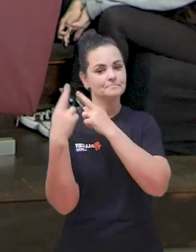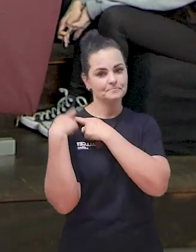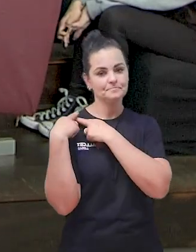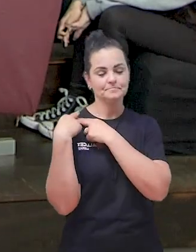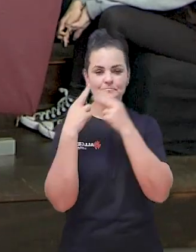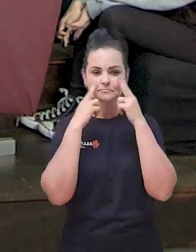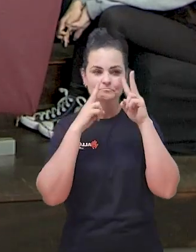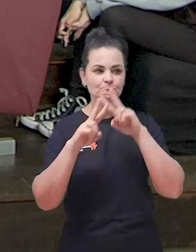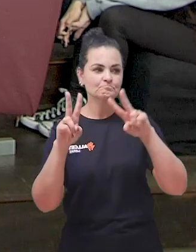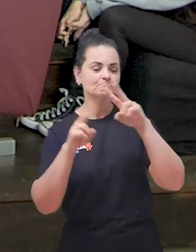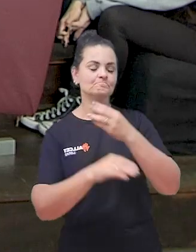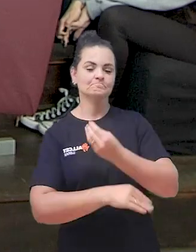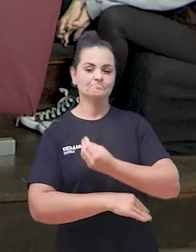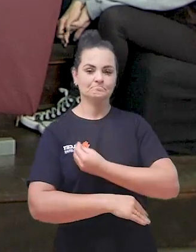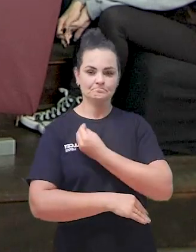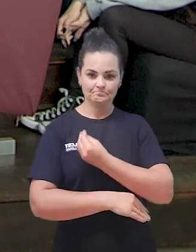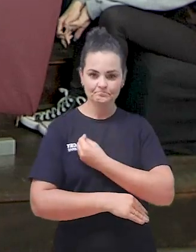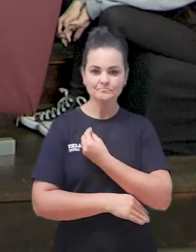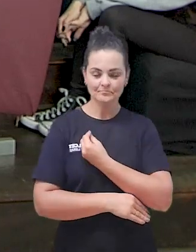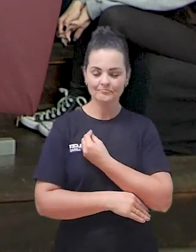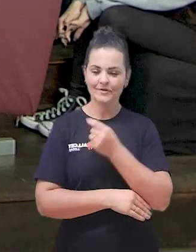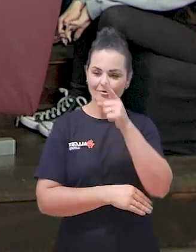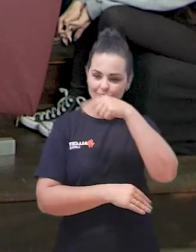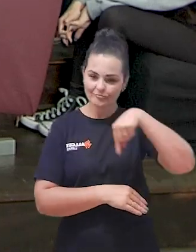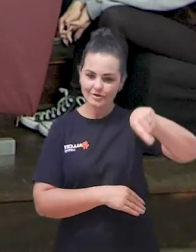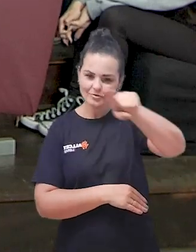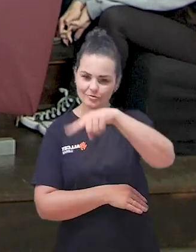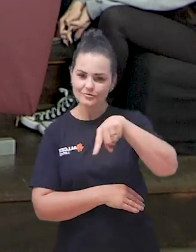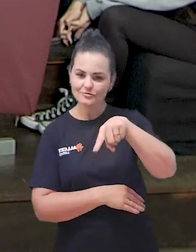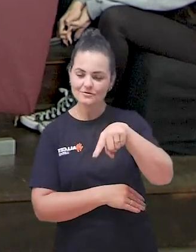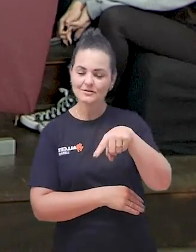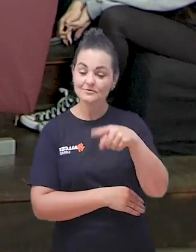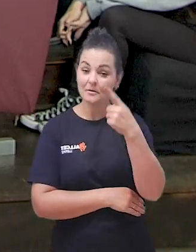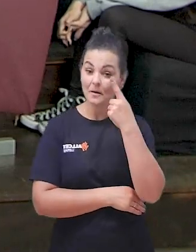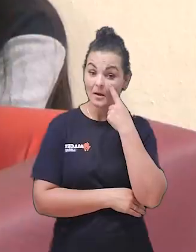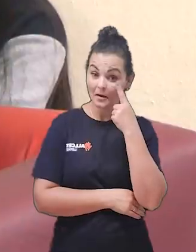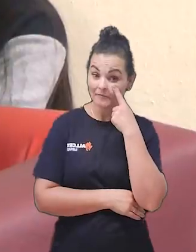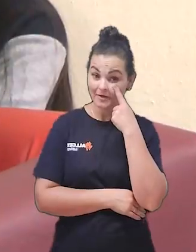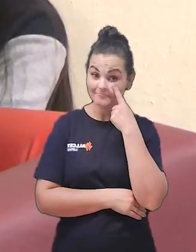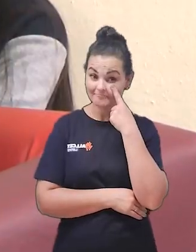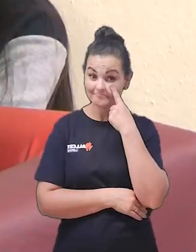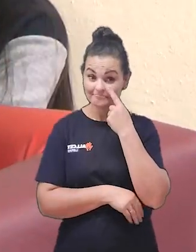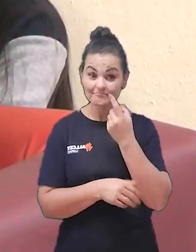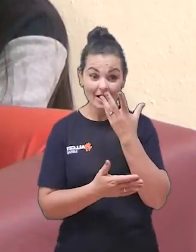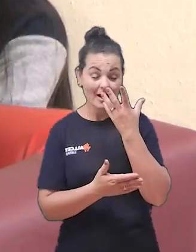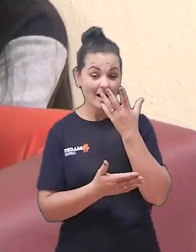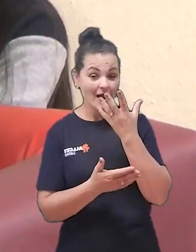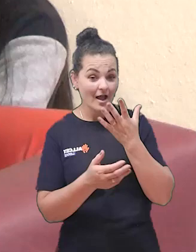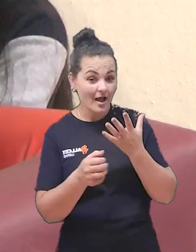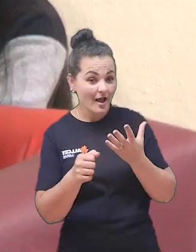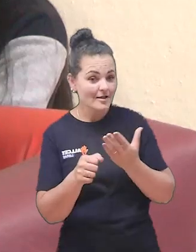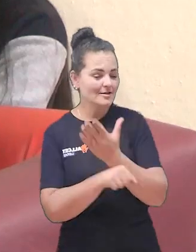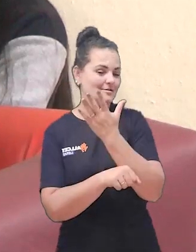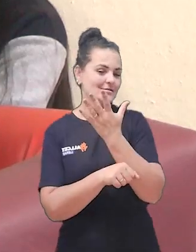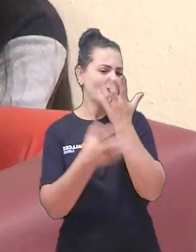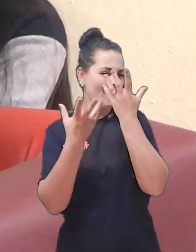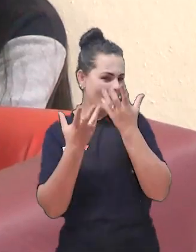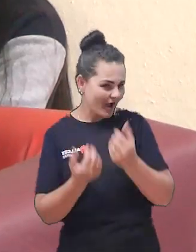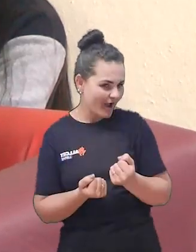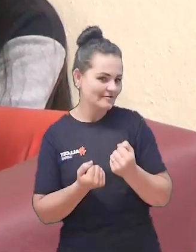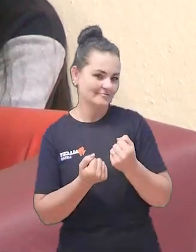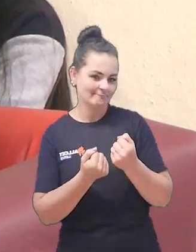na minha vida, tomara que Deus me dê isso, de ver um de vocês, ou mais de vocês, assumindo a vereança.